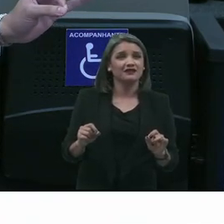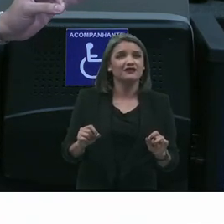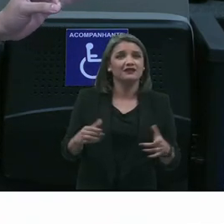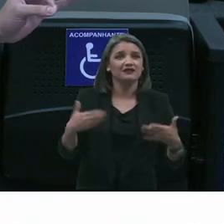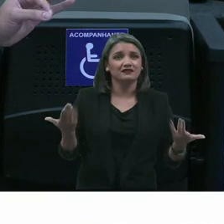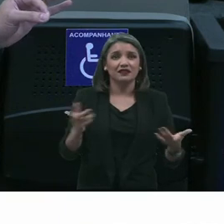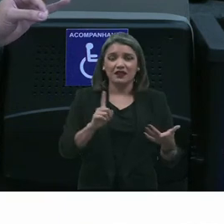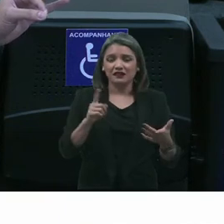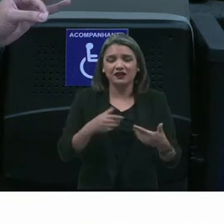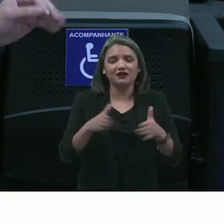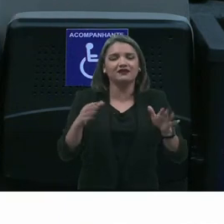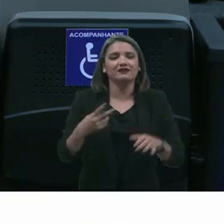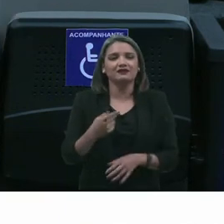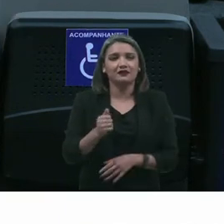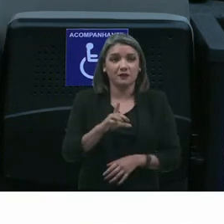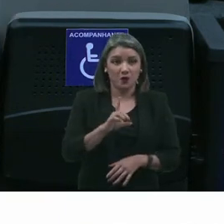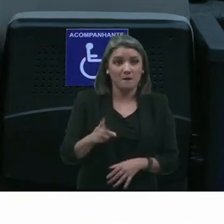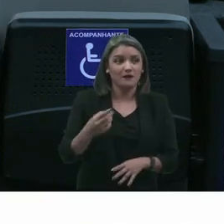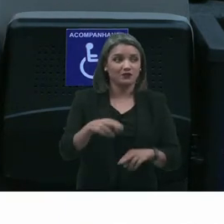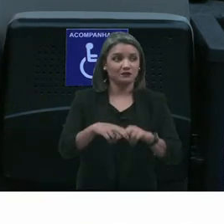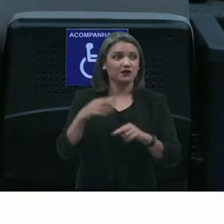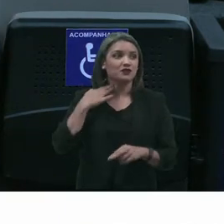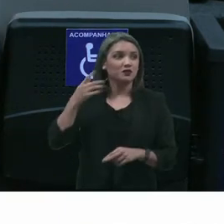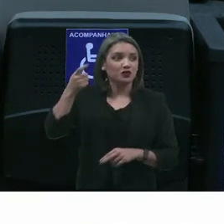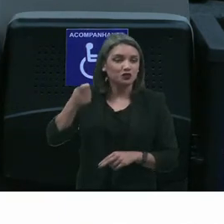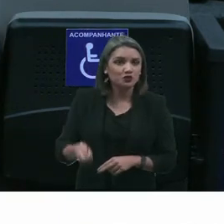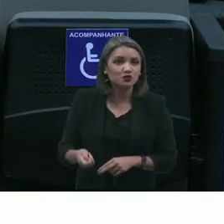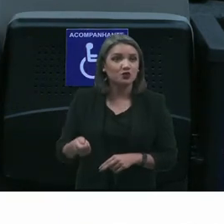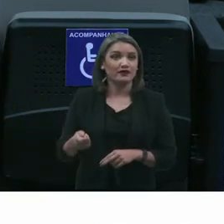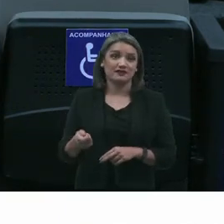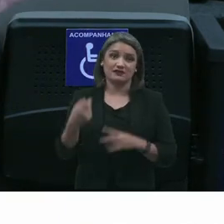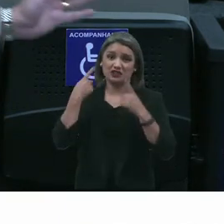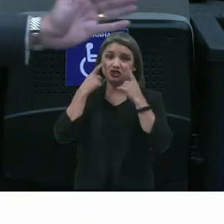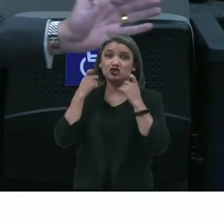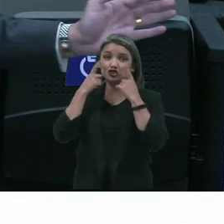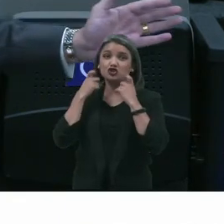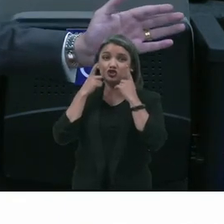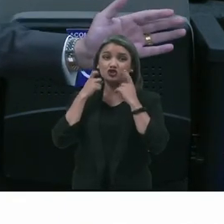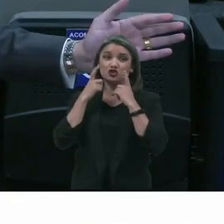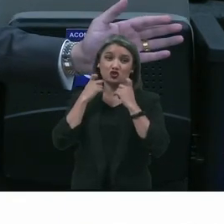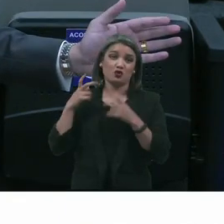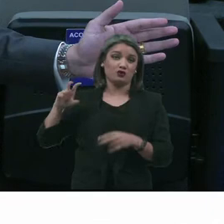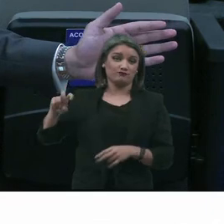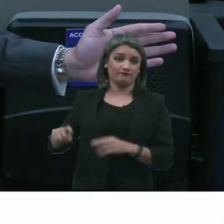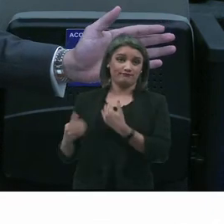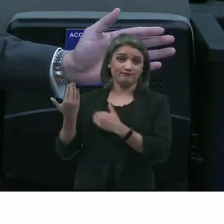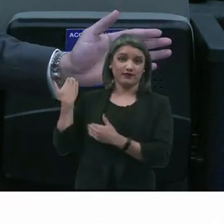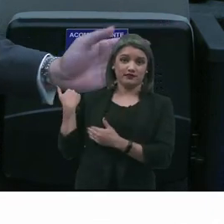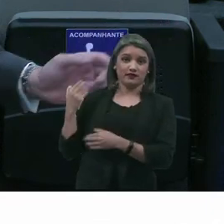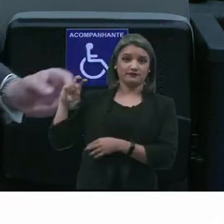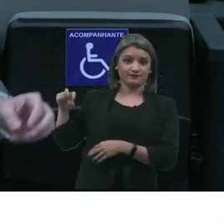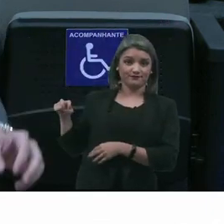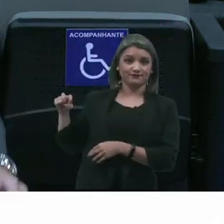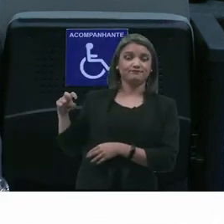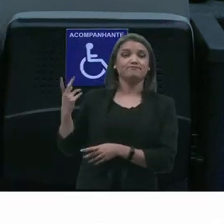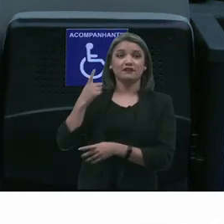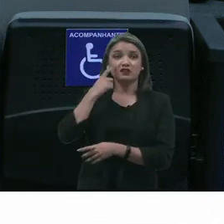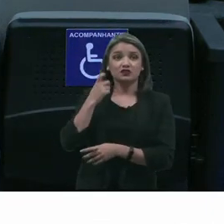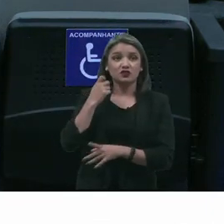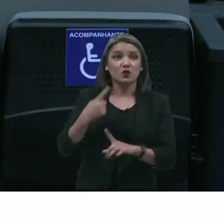em face de uma magistrada, que inclusive verteu lágrimas aqui, brilhante decisão do Conselho, aliás,